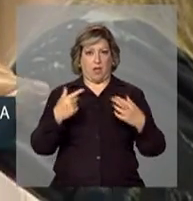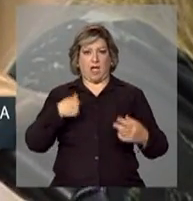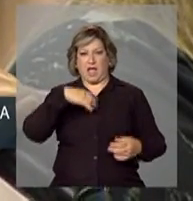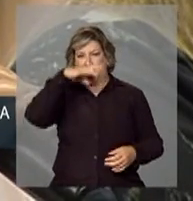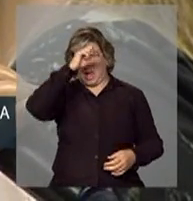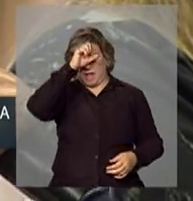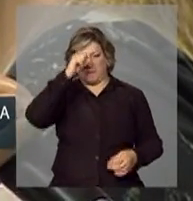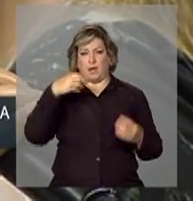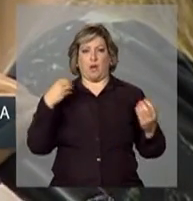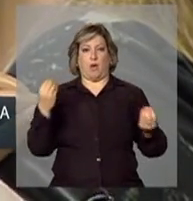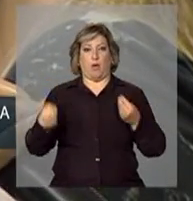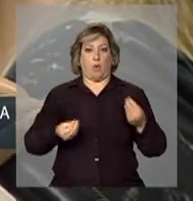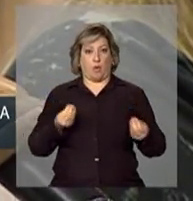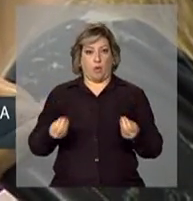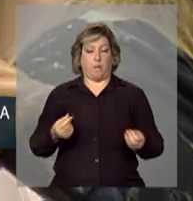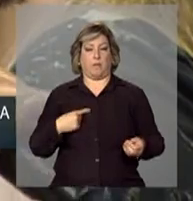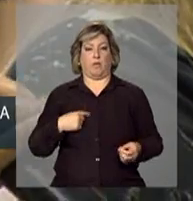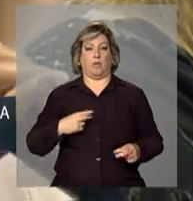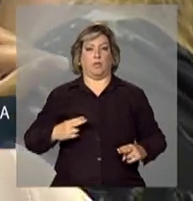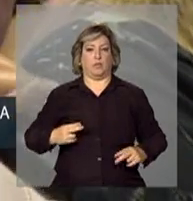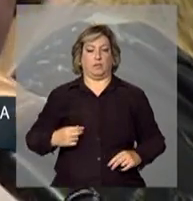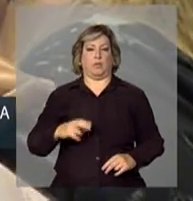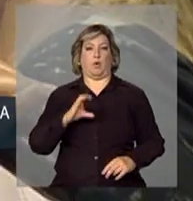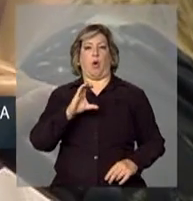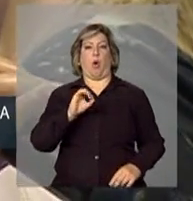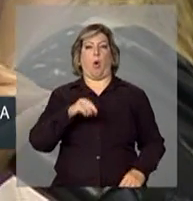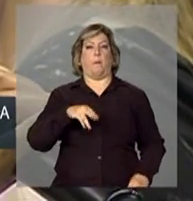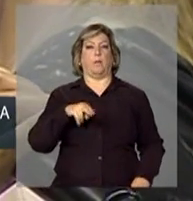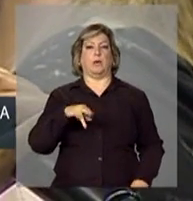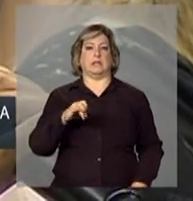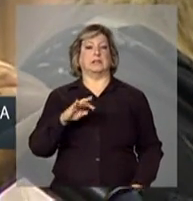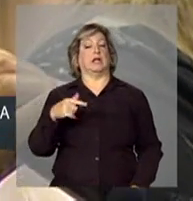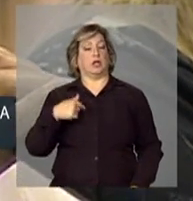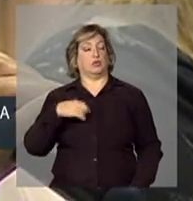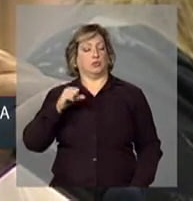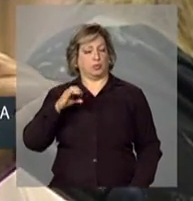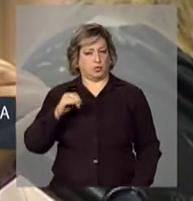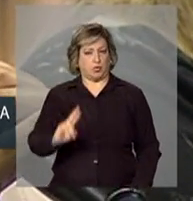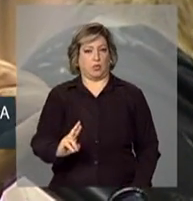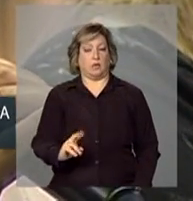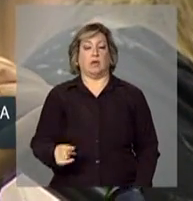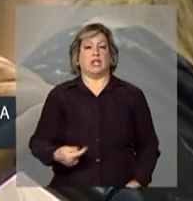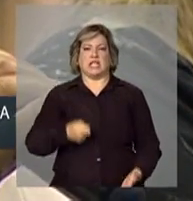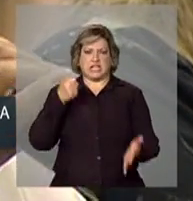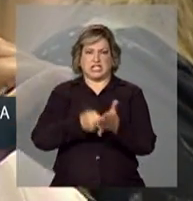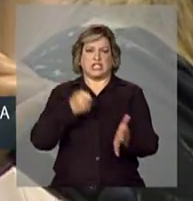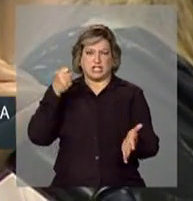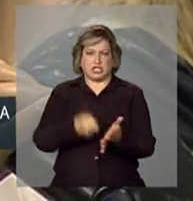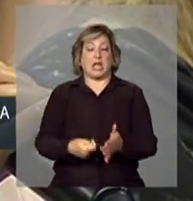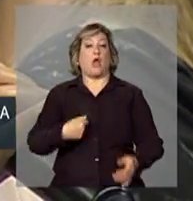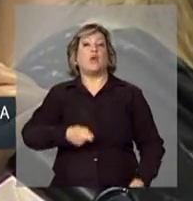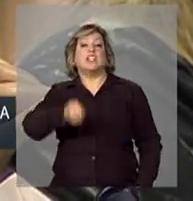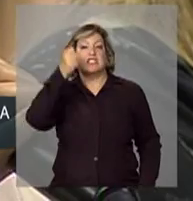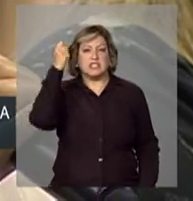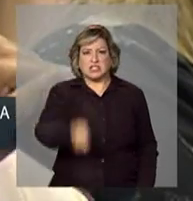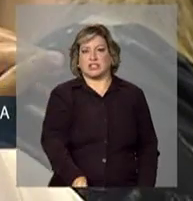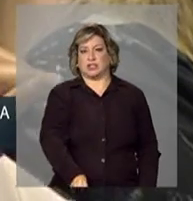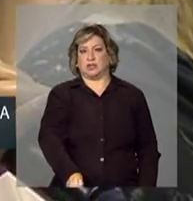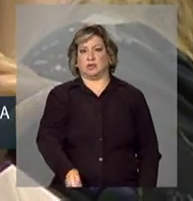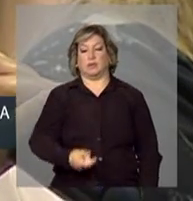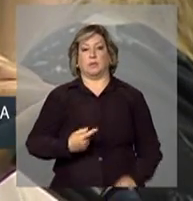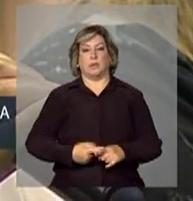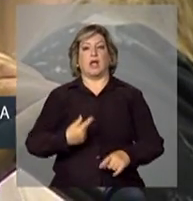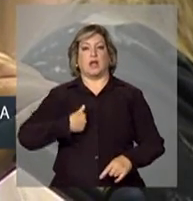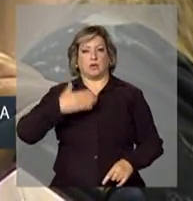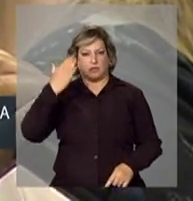aprendi como ser comunista, que eu sou, graças a Deus, é exigir. Eu exijo. E eu